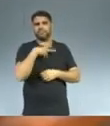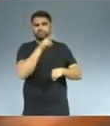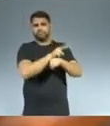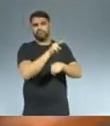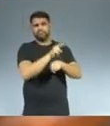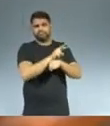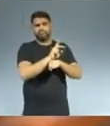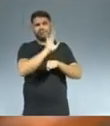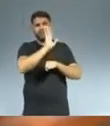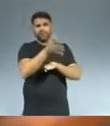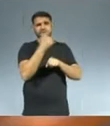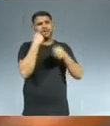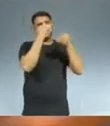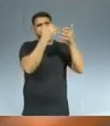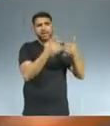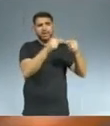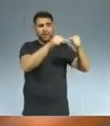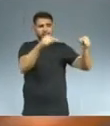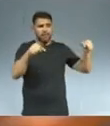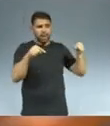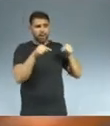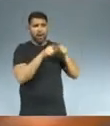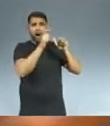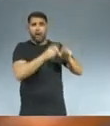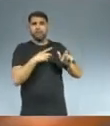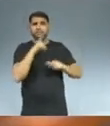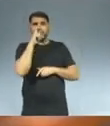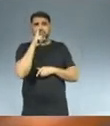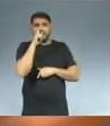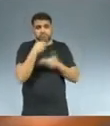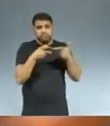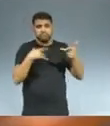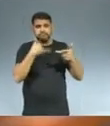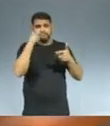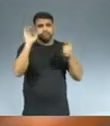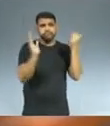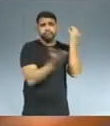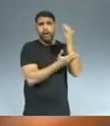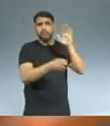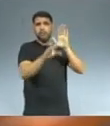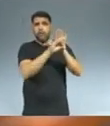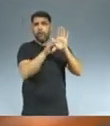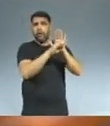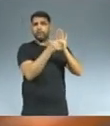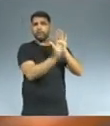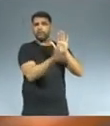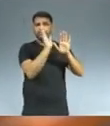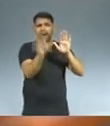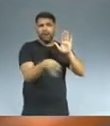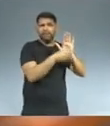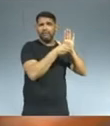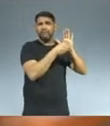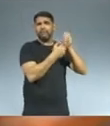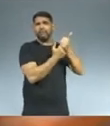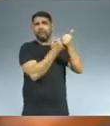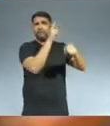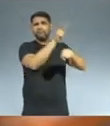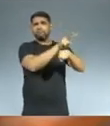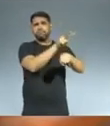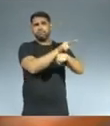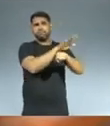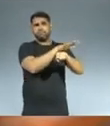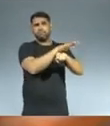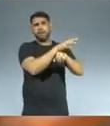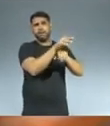cento enquanto se fala para o desenho porque Amazônia está ameaçada O Código Florestal por si só ele já trouxe ferramentas de